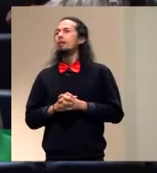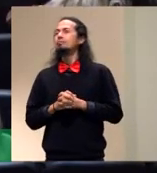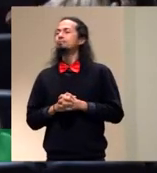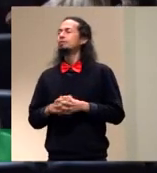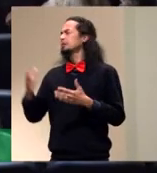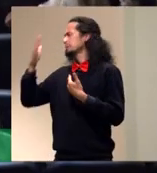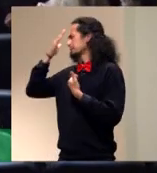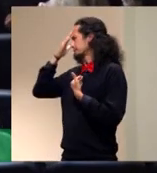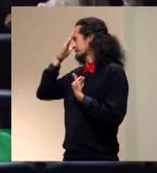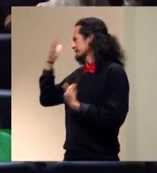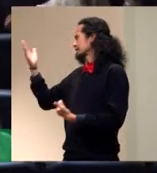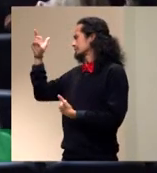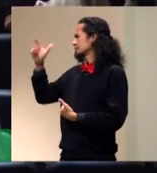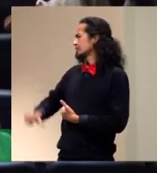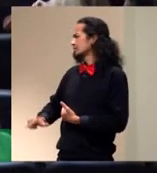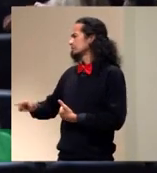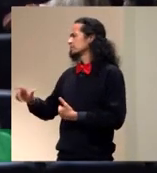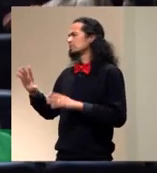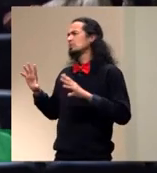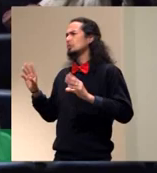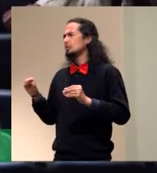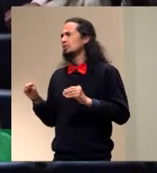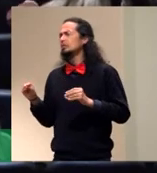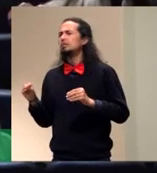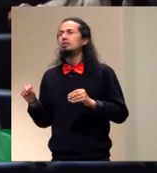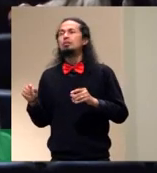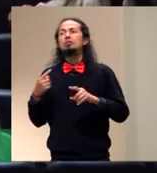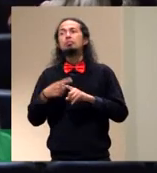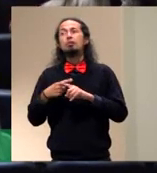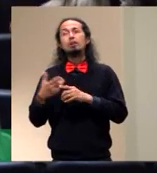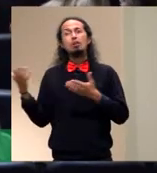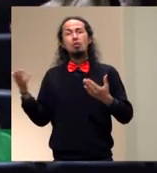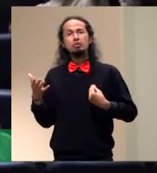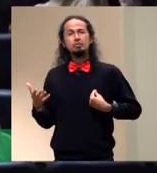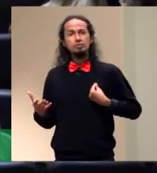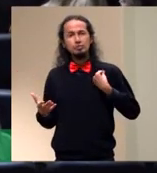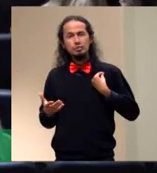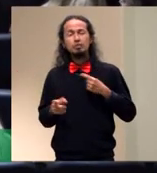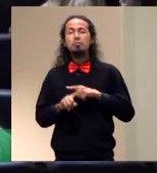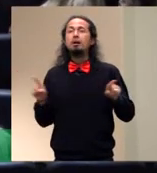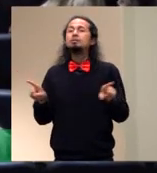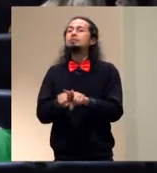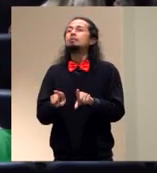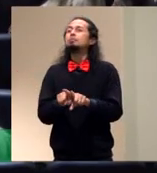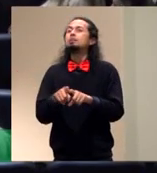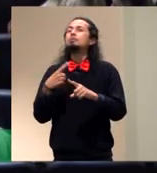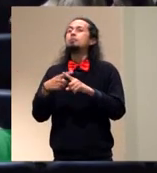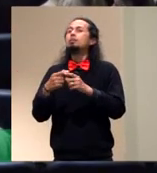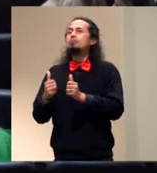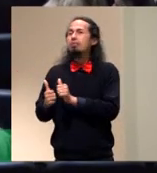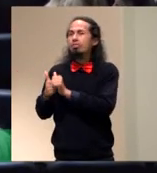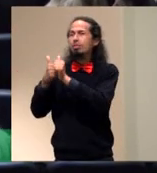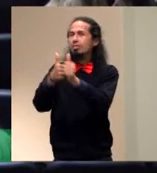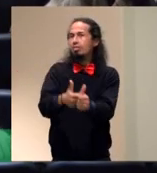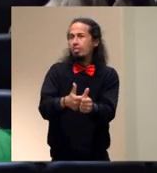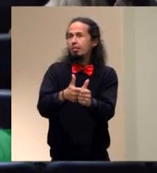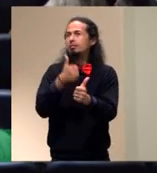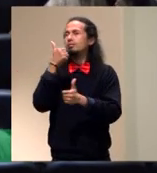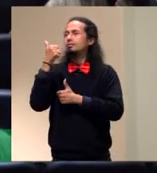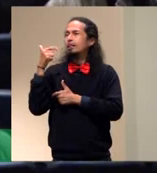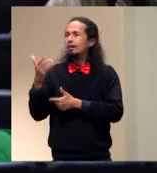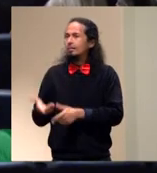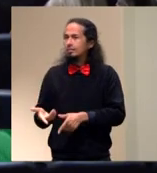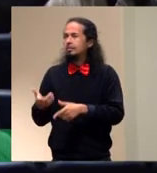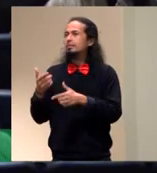Elô, por tudo, né? Não só por estar aqui hoje, mas por ter podido acompanhar essa rede e com o seu trabalho, com a